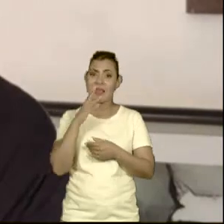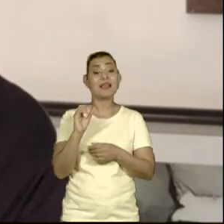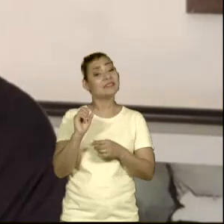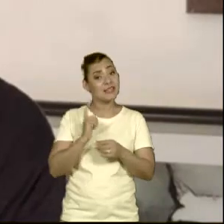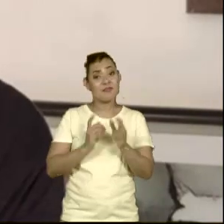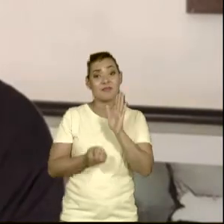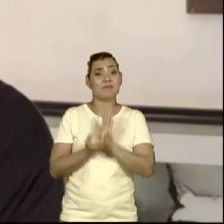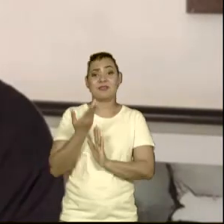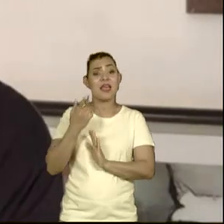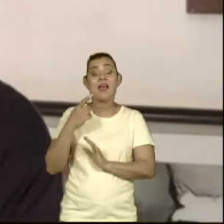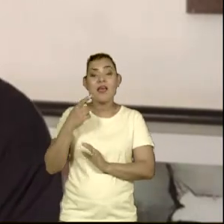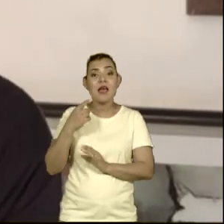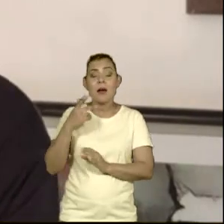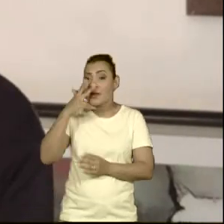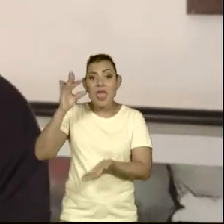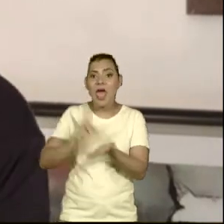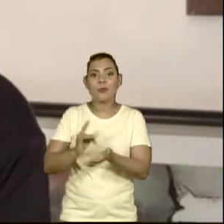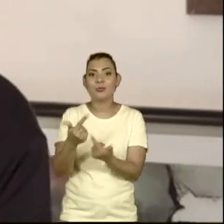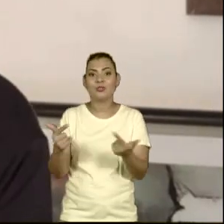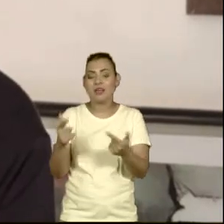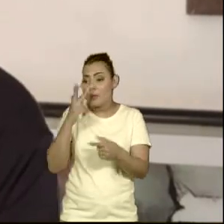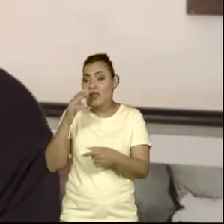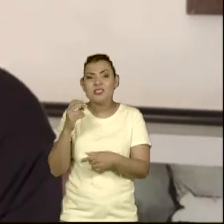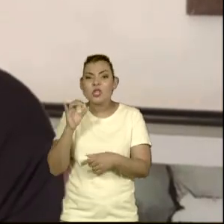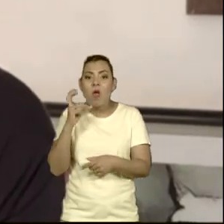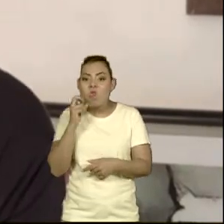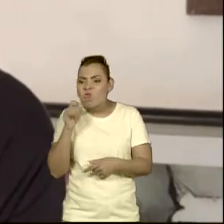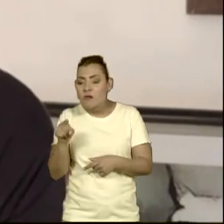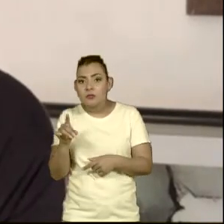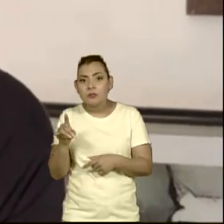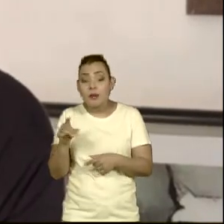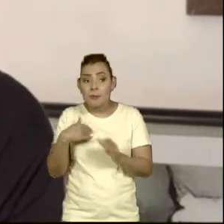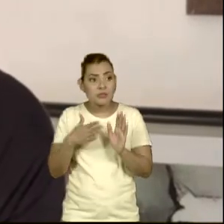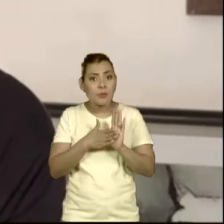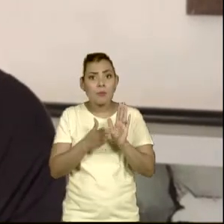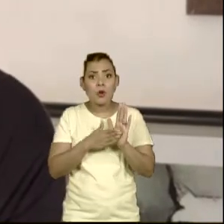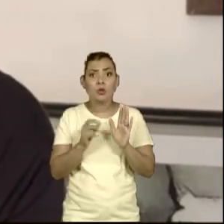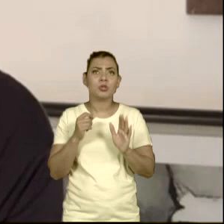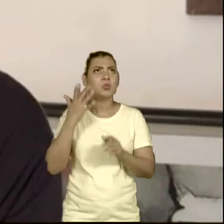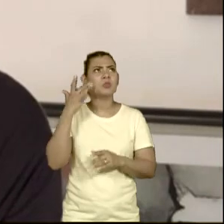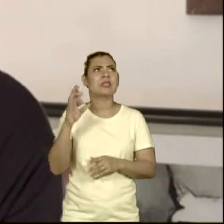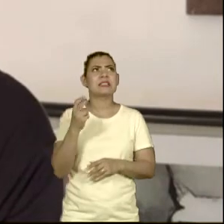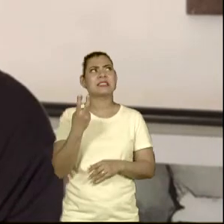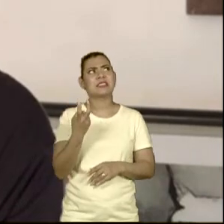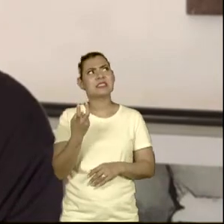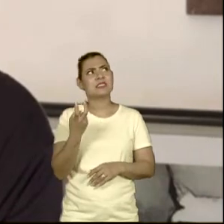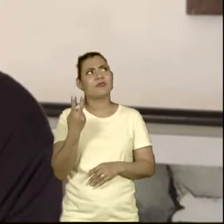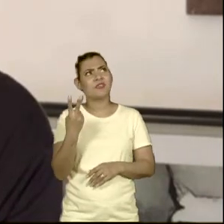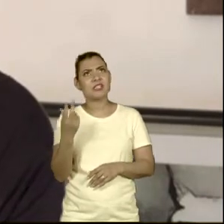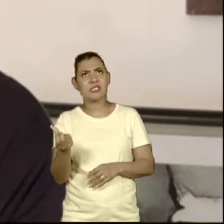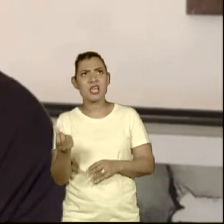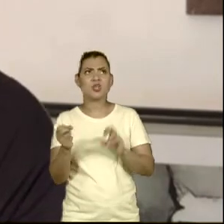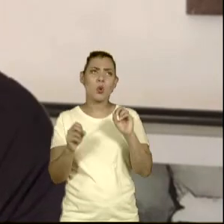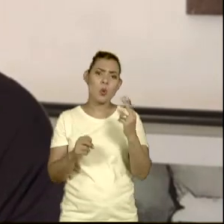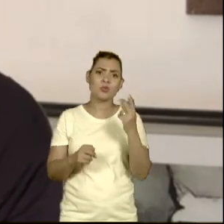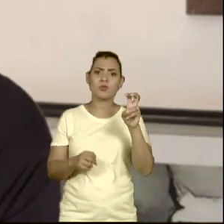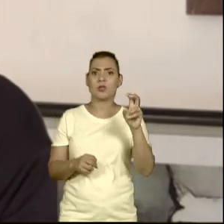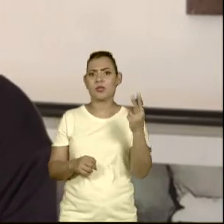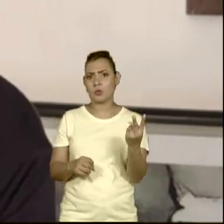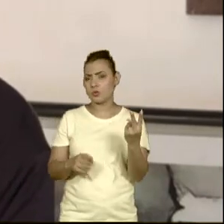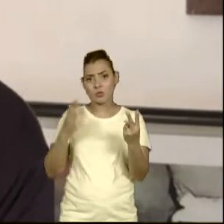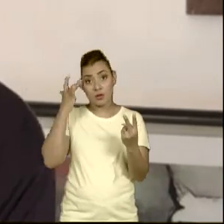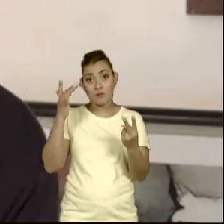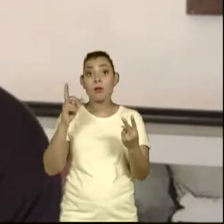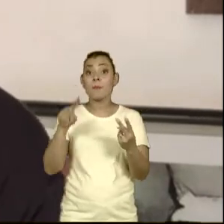retomada em 2003, a proposta já foi, a gente vai fazer, não me lembro se eram 26 ou 52 programas, a gente falou, programa sim,